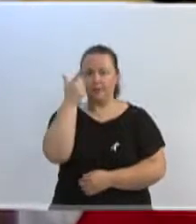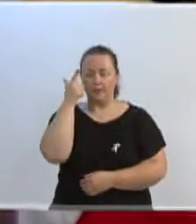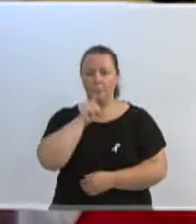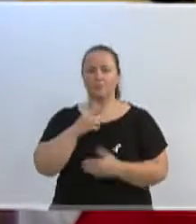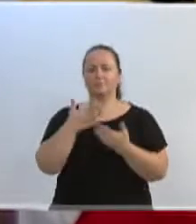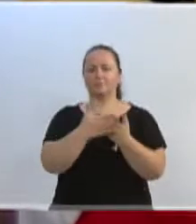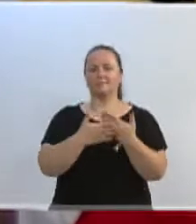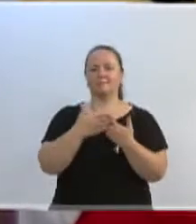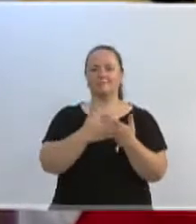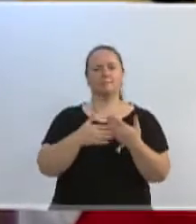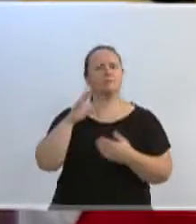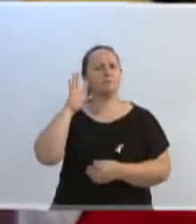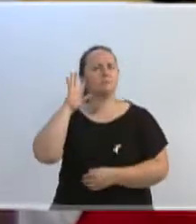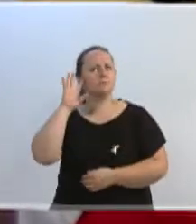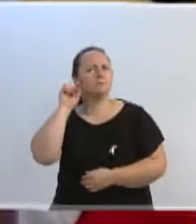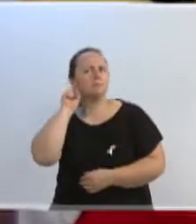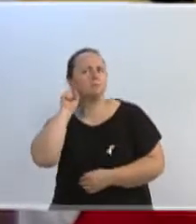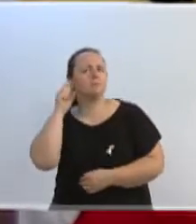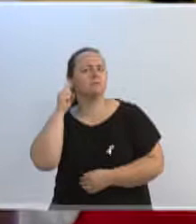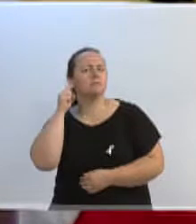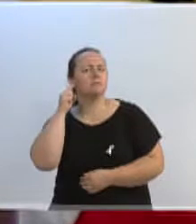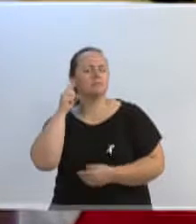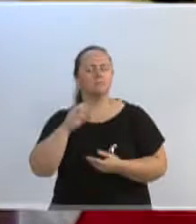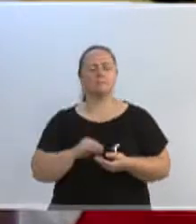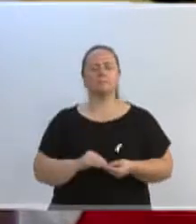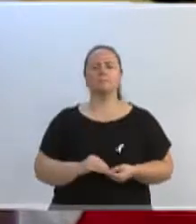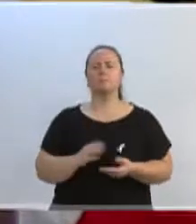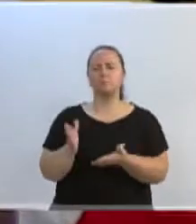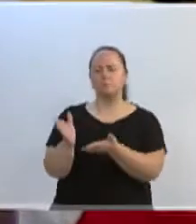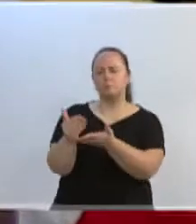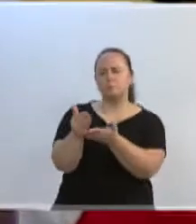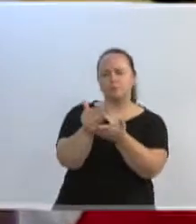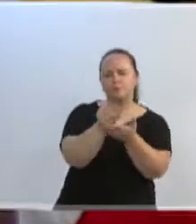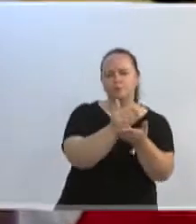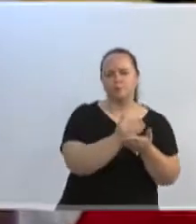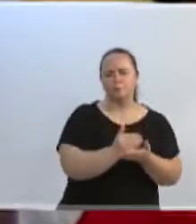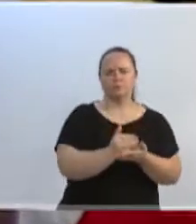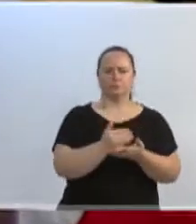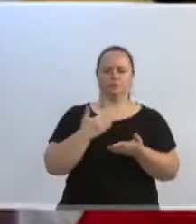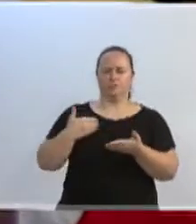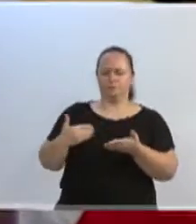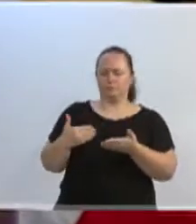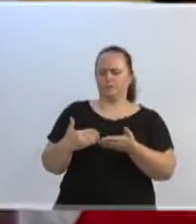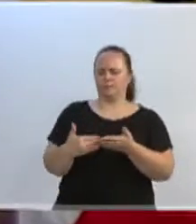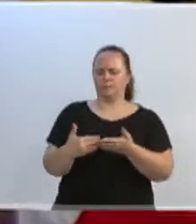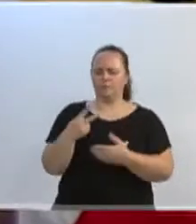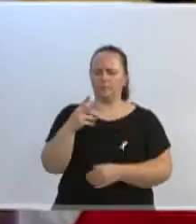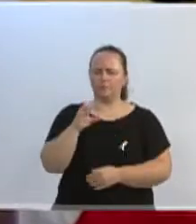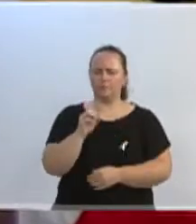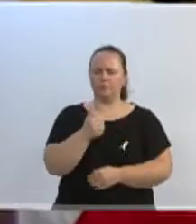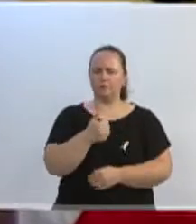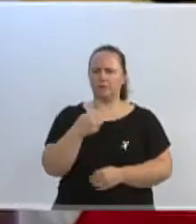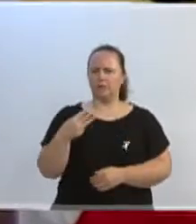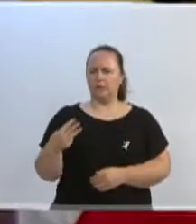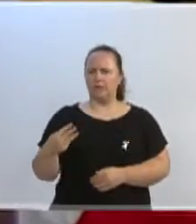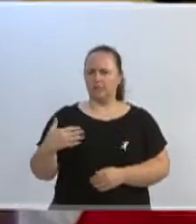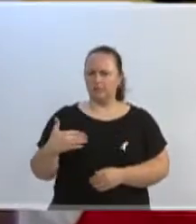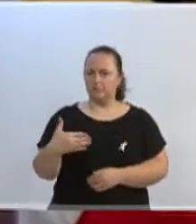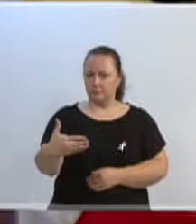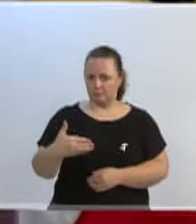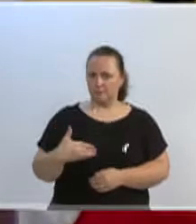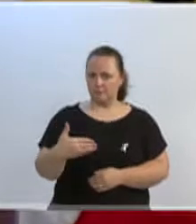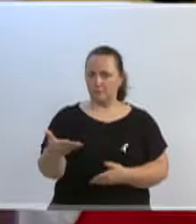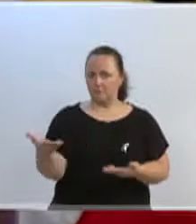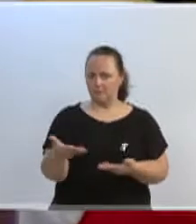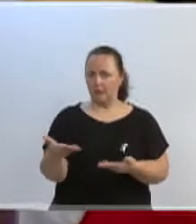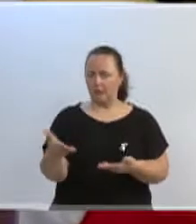auditiva. Um levantamento prévio que nós fizemos, isso nos últimos, de 2013, até então, que nós